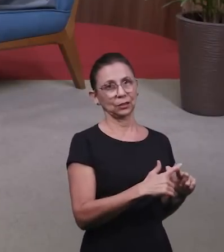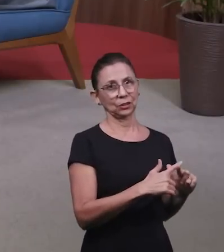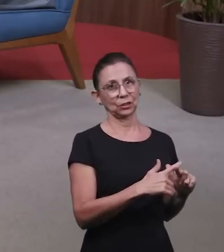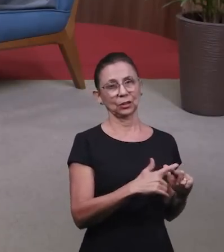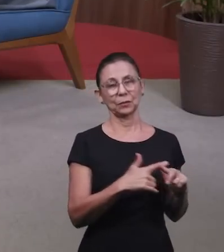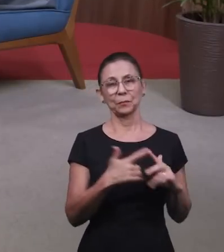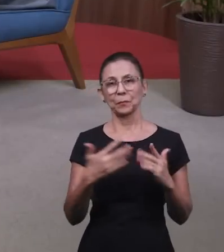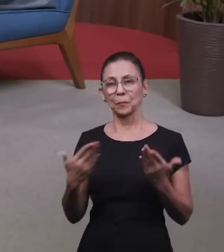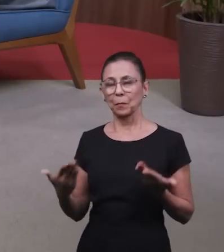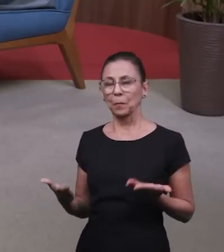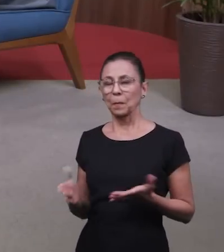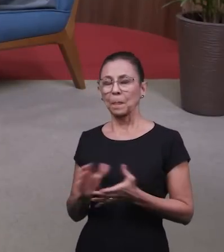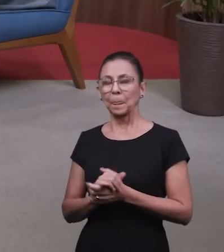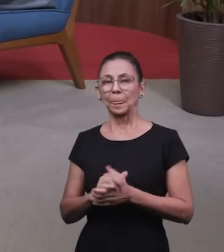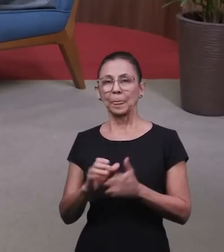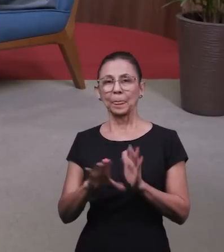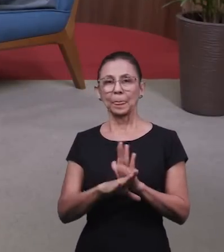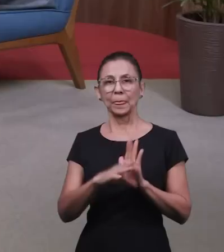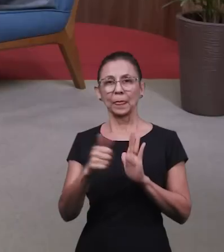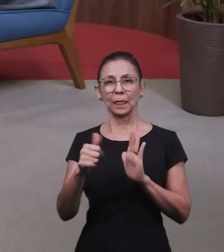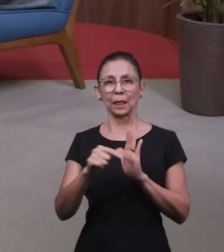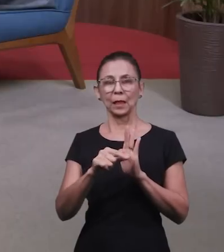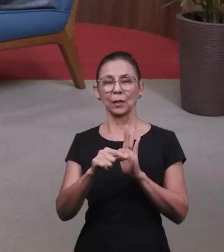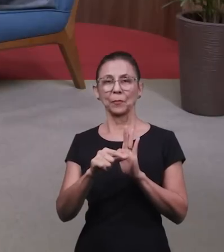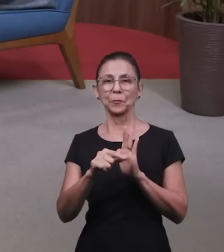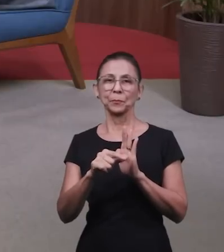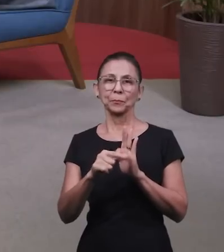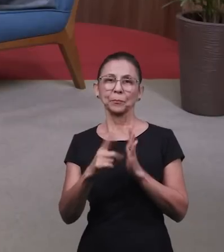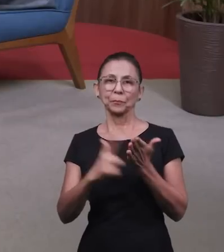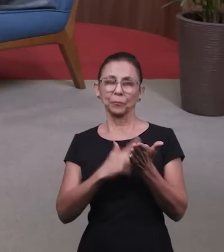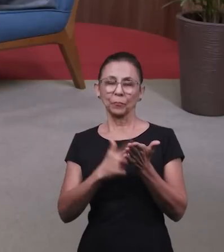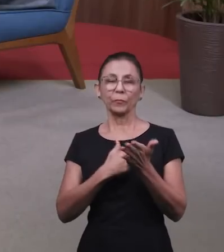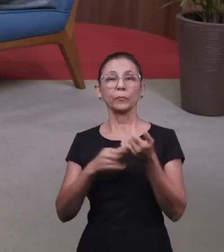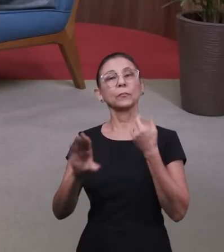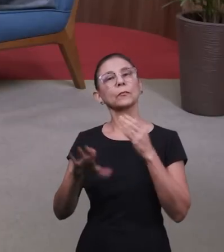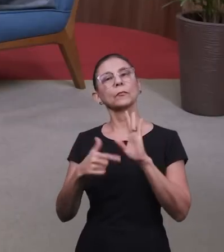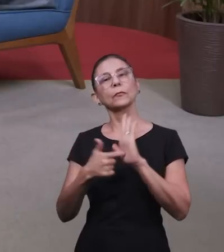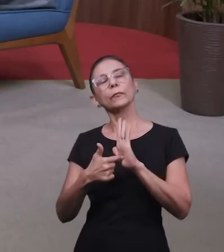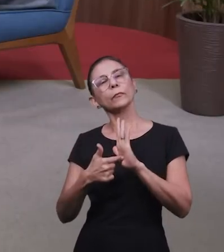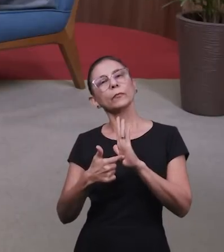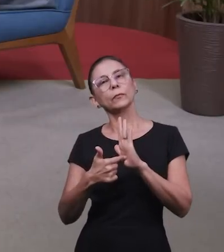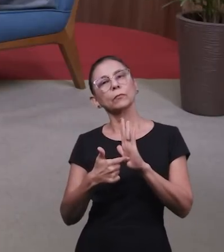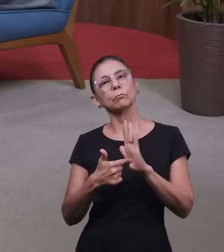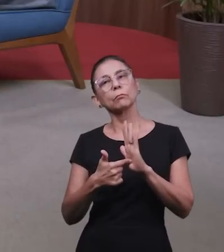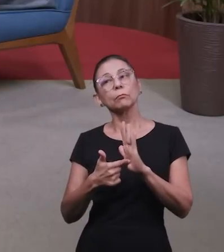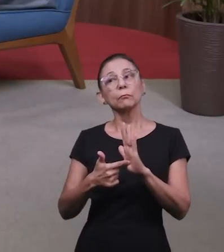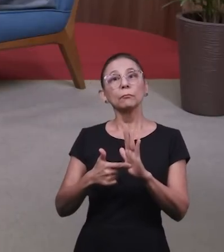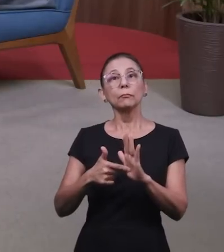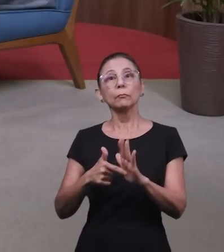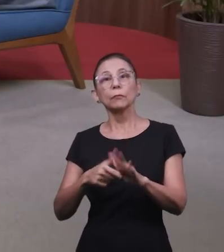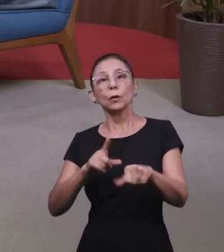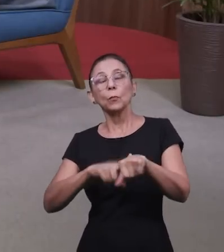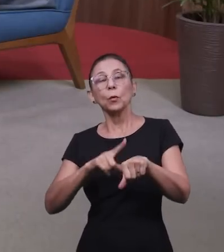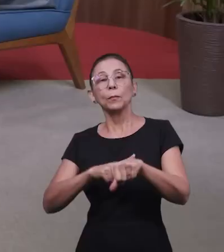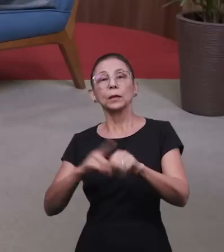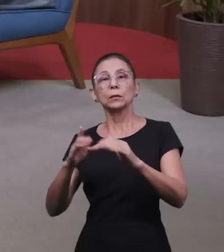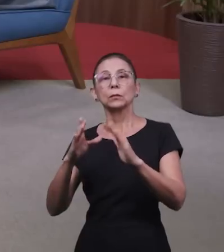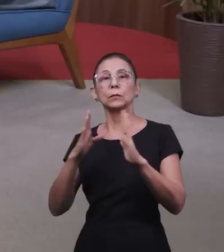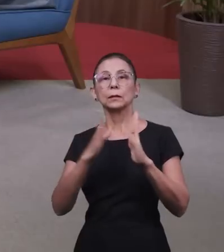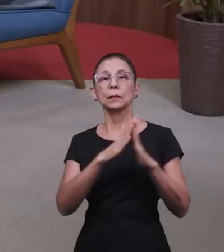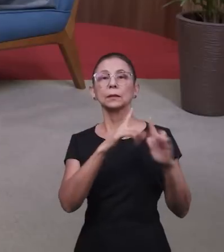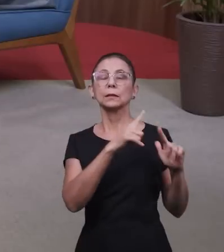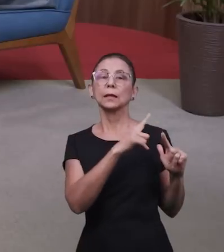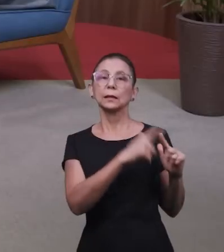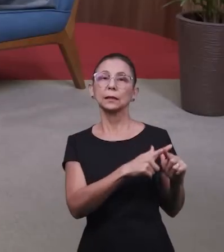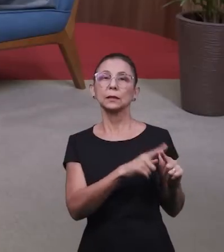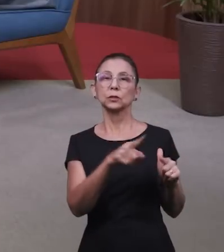nessa síntese do capítulo 1 de Cantares, que fala sobre um determinado momento na história da igreja, para a pessoa que